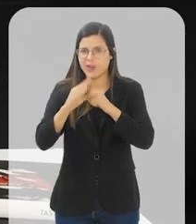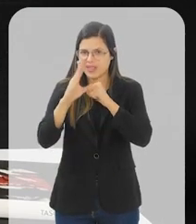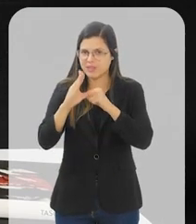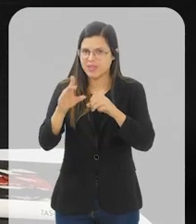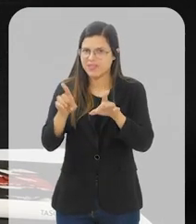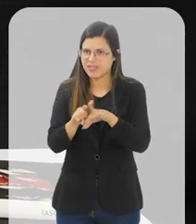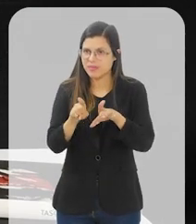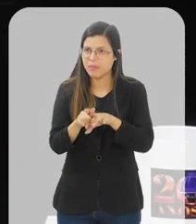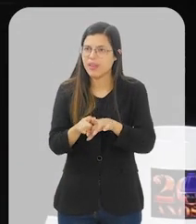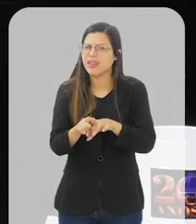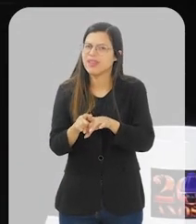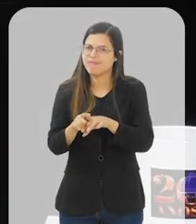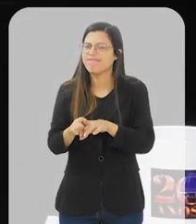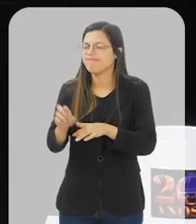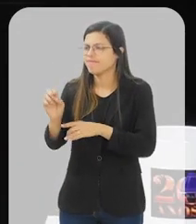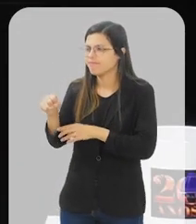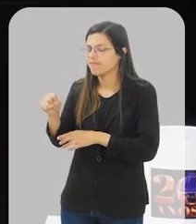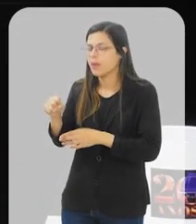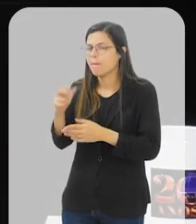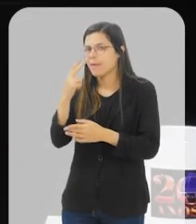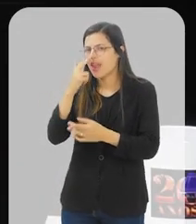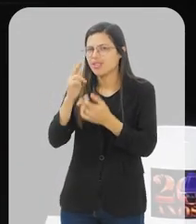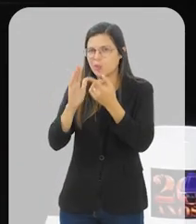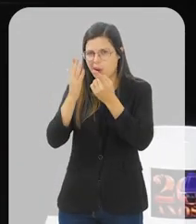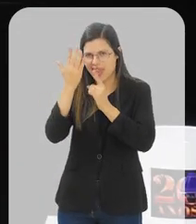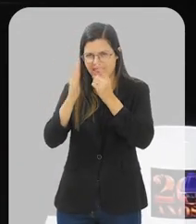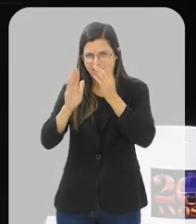pesquisa também. Né? O carnaval nos proporciona isso, né?